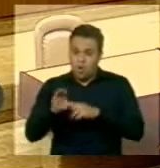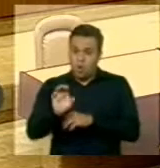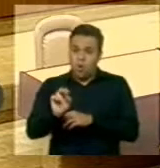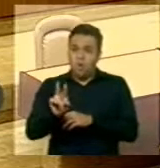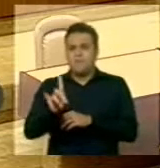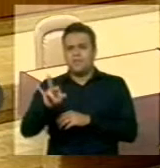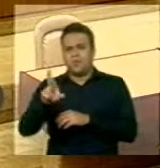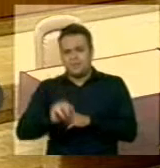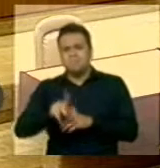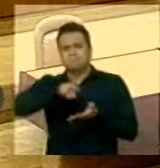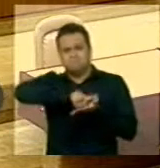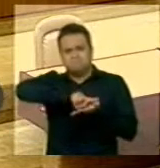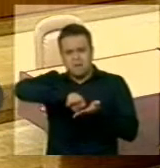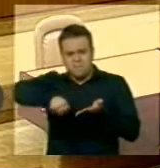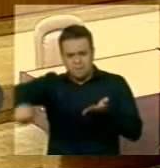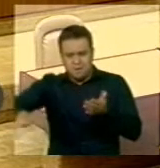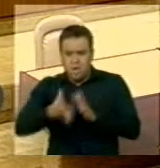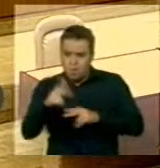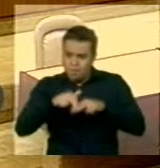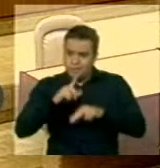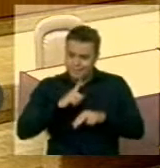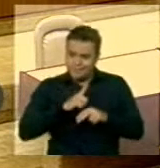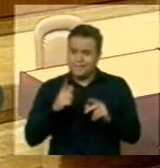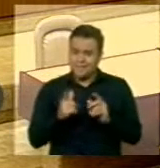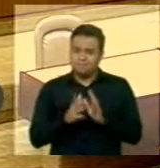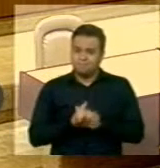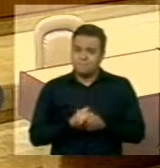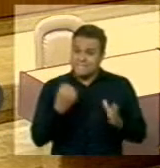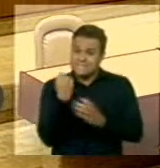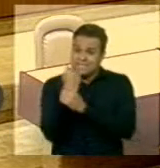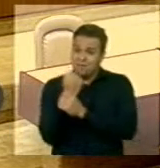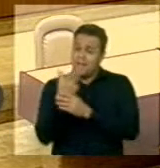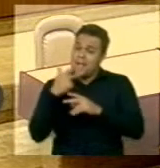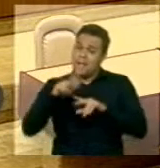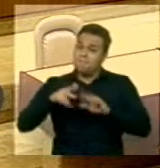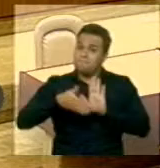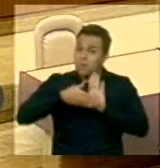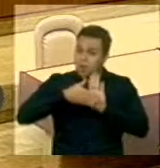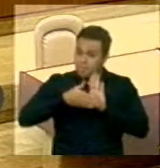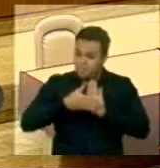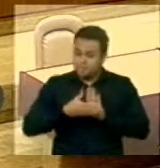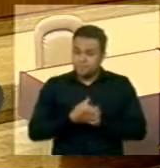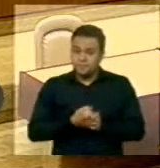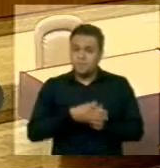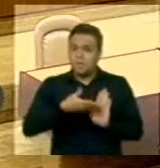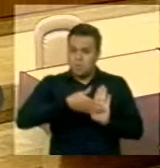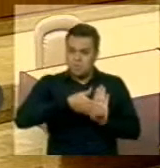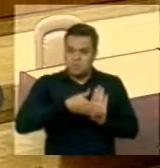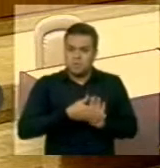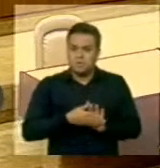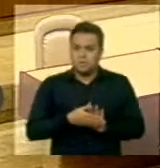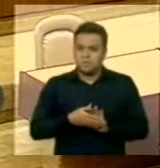etc. Então, a sustentação que trago, na verdade, é de propor uma interpretação conforme que